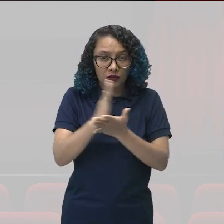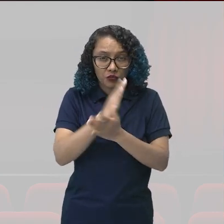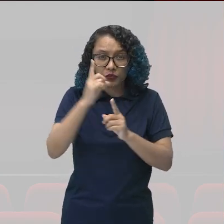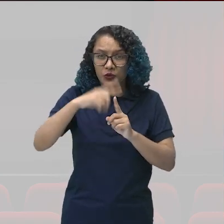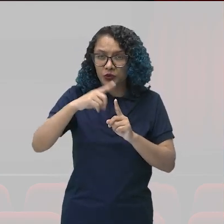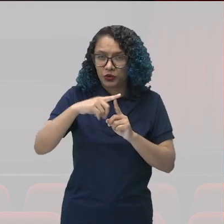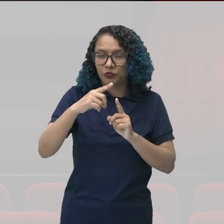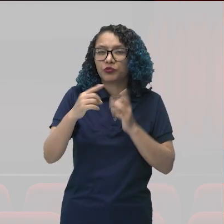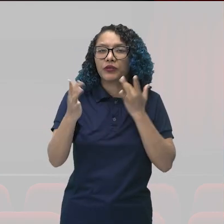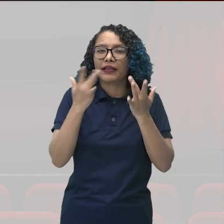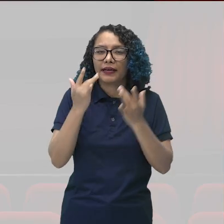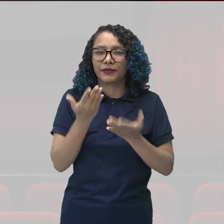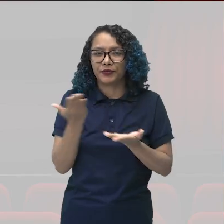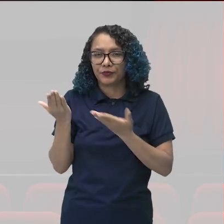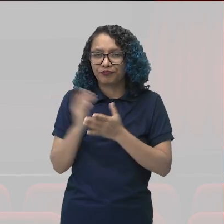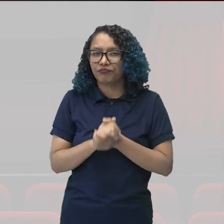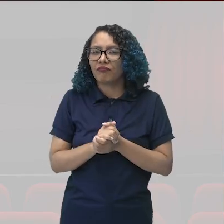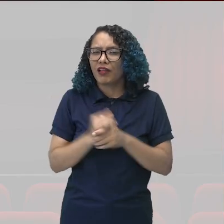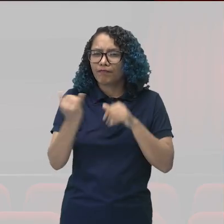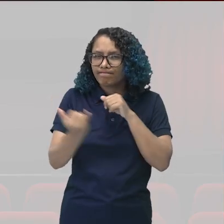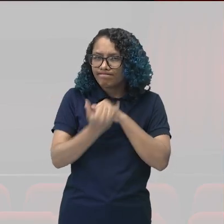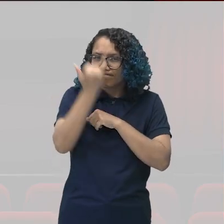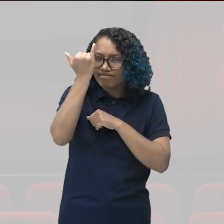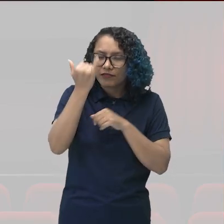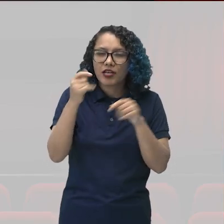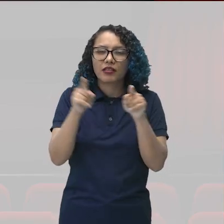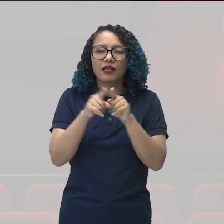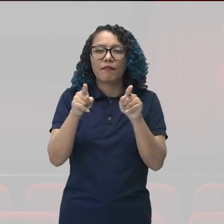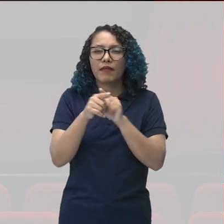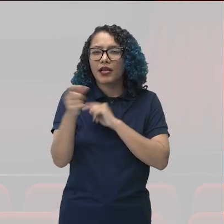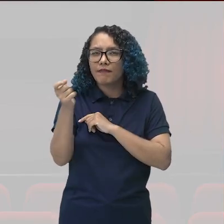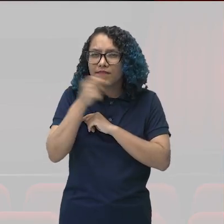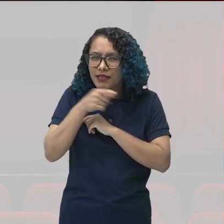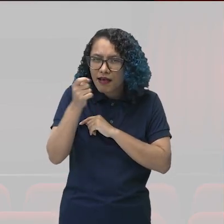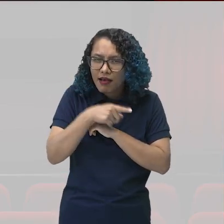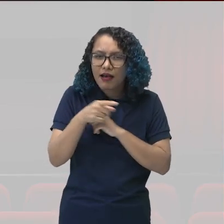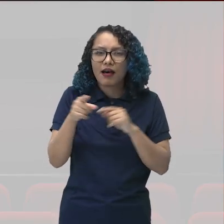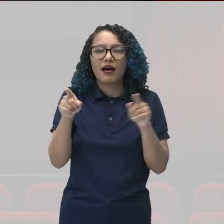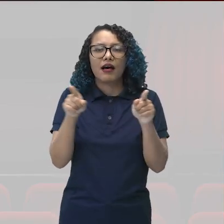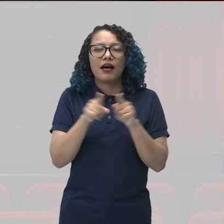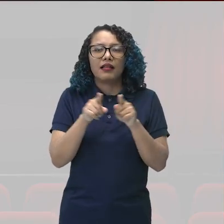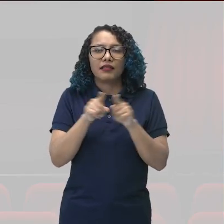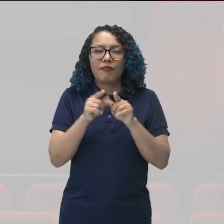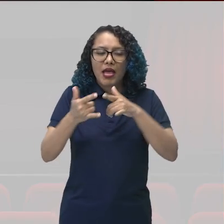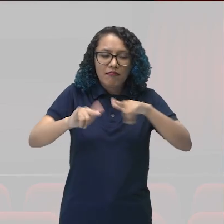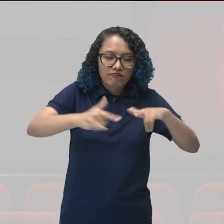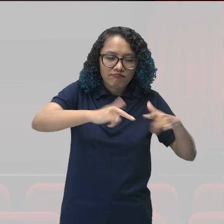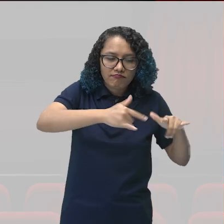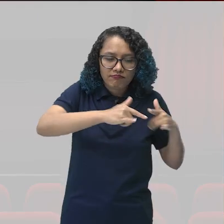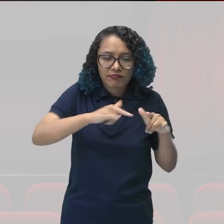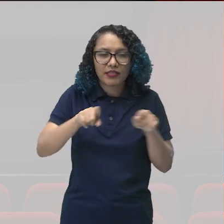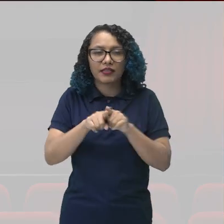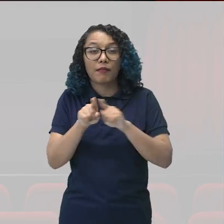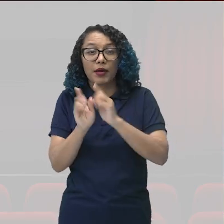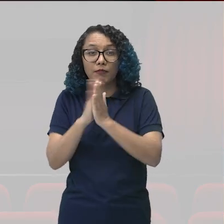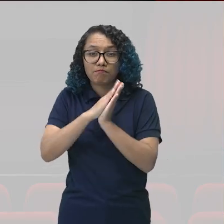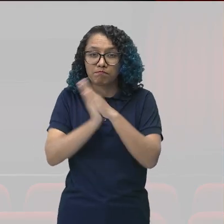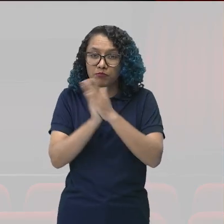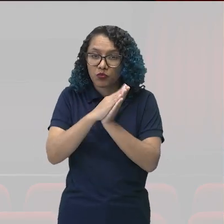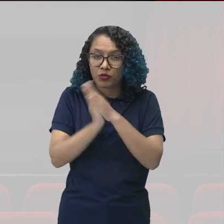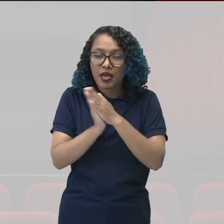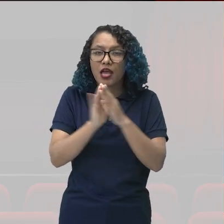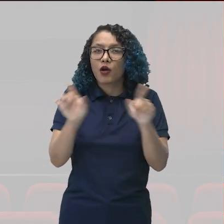de teatro. Nós temos a tragédia, temos a comédia, o teatro de marionete e bonecos, o